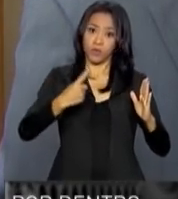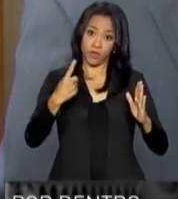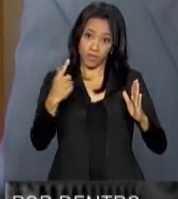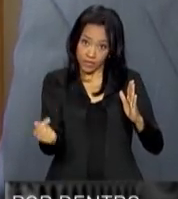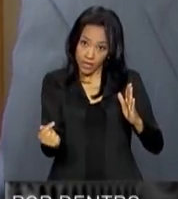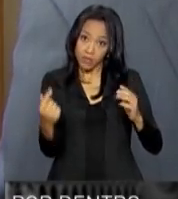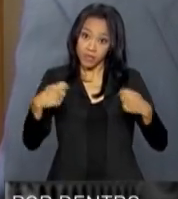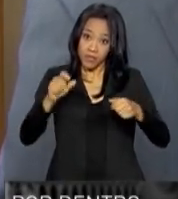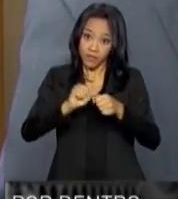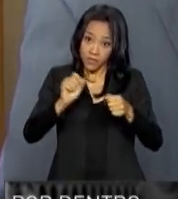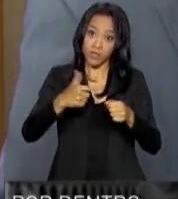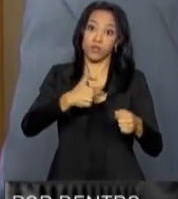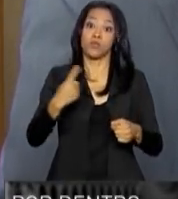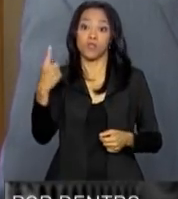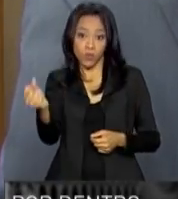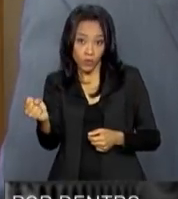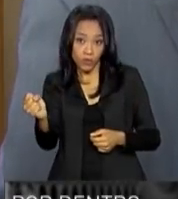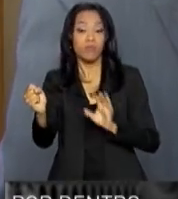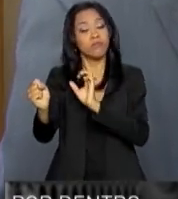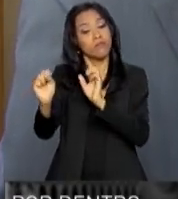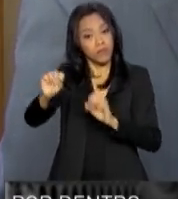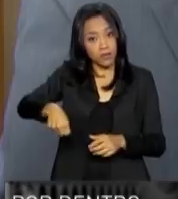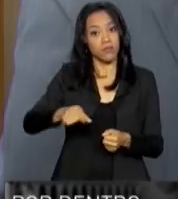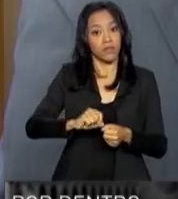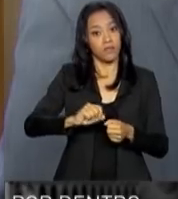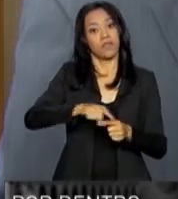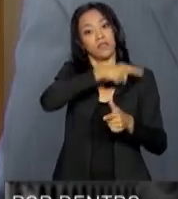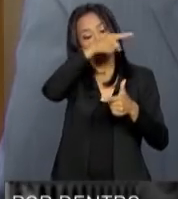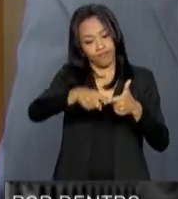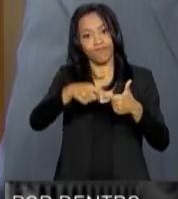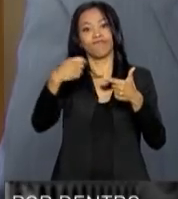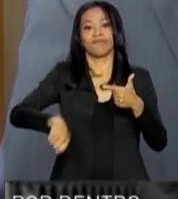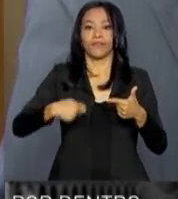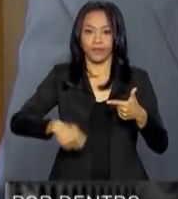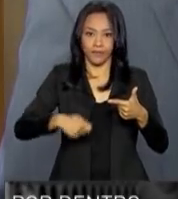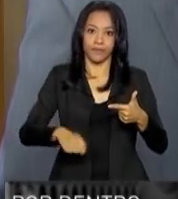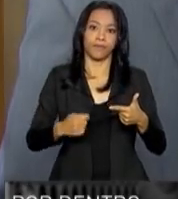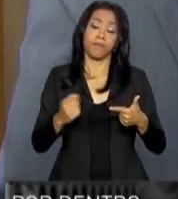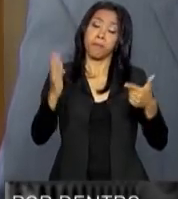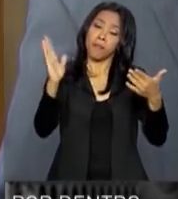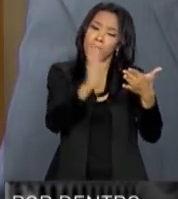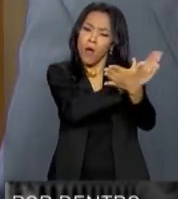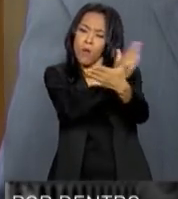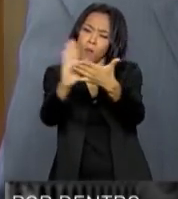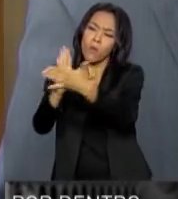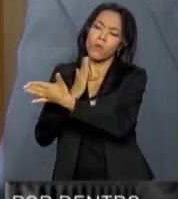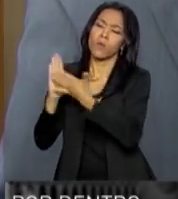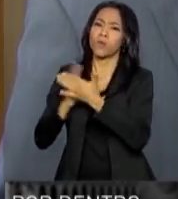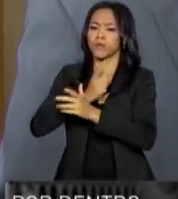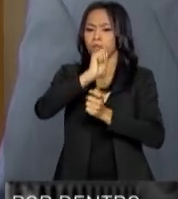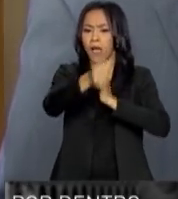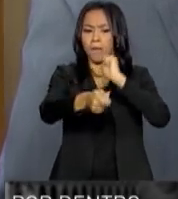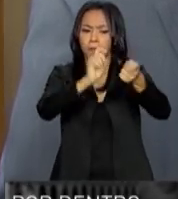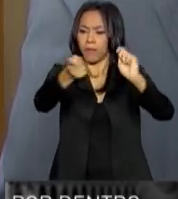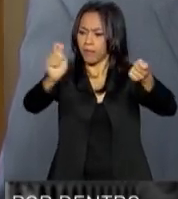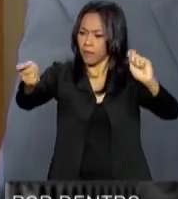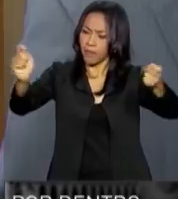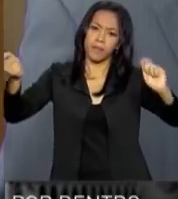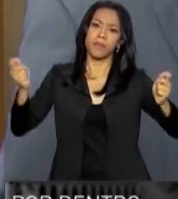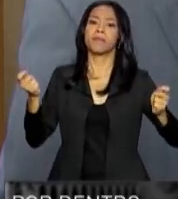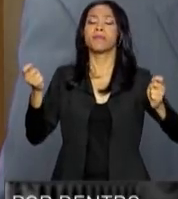2018 vão só que todo o processo de pagamento alguns processos de pagamento ele já é